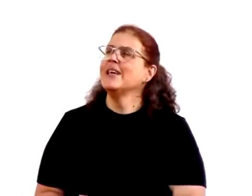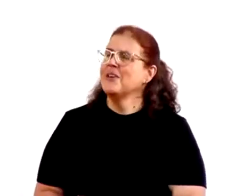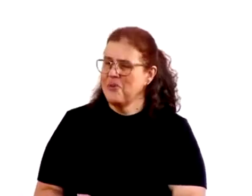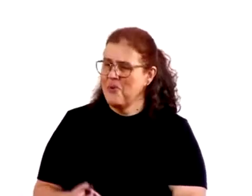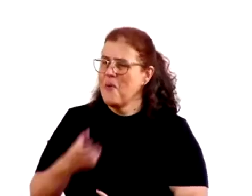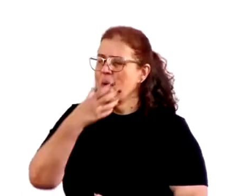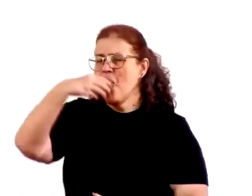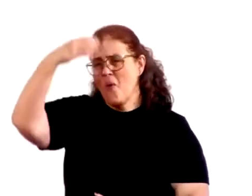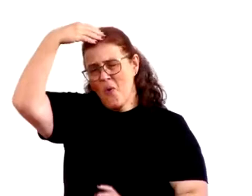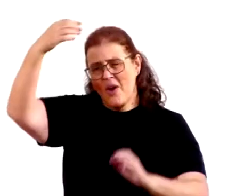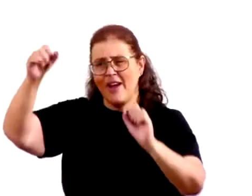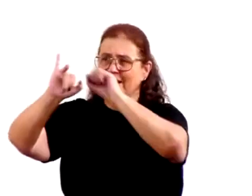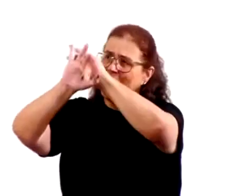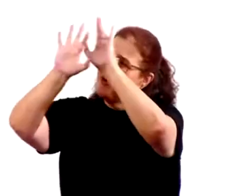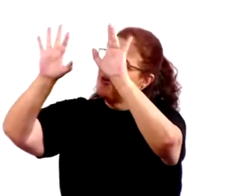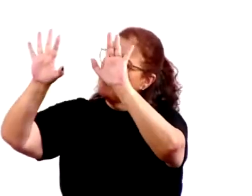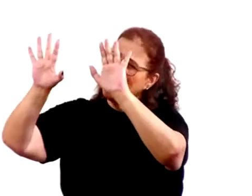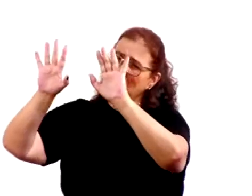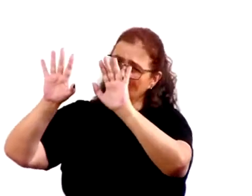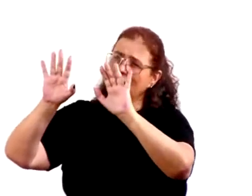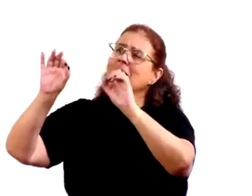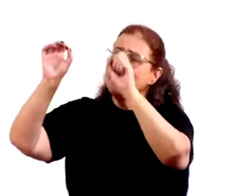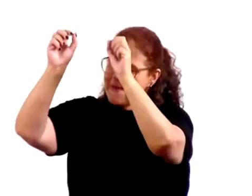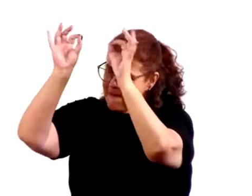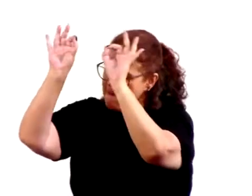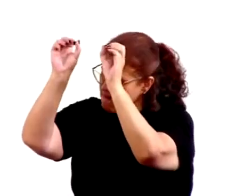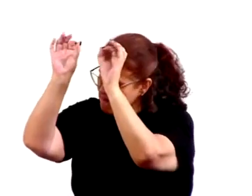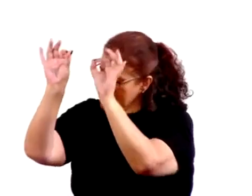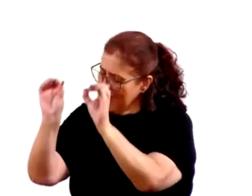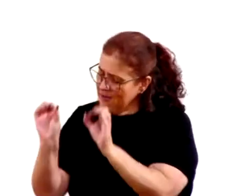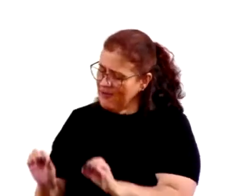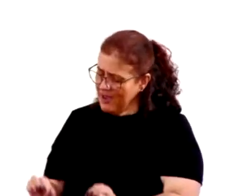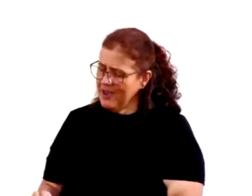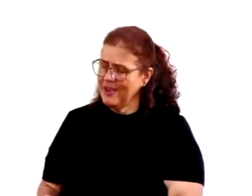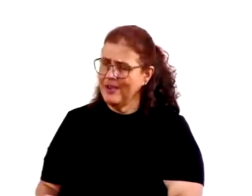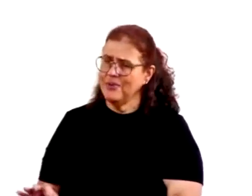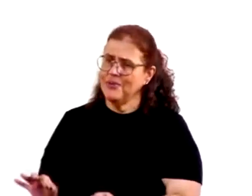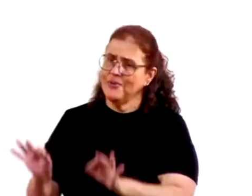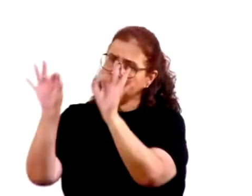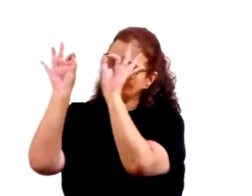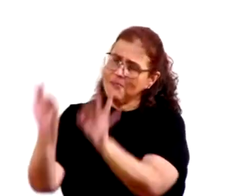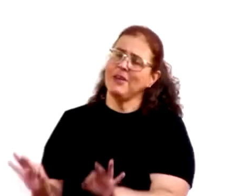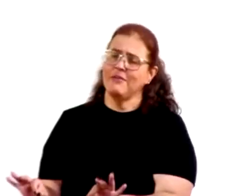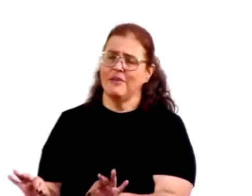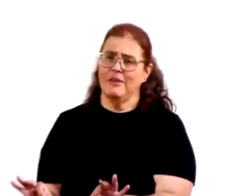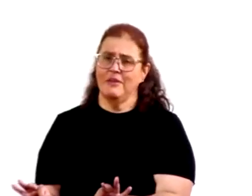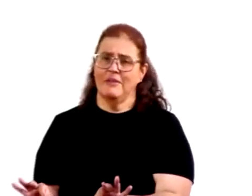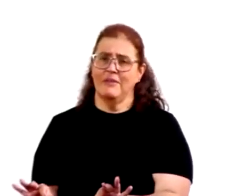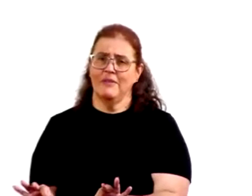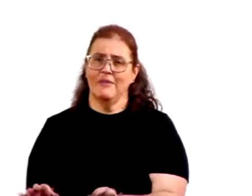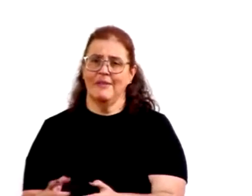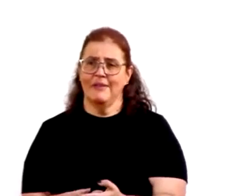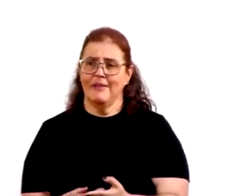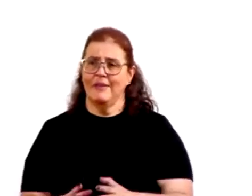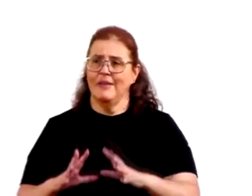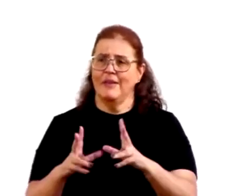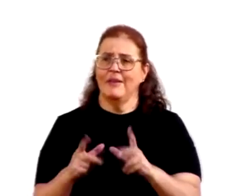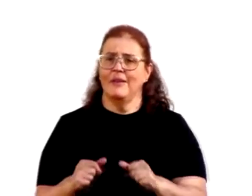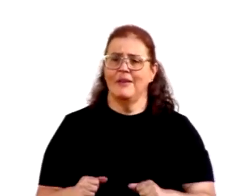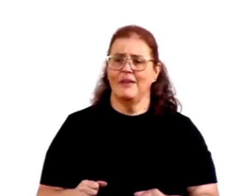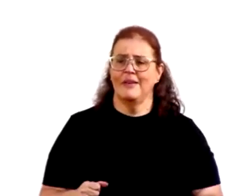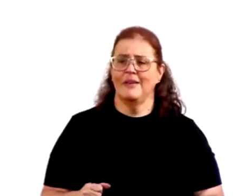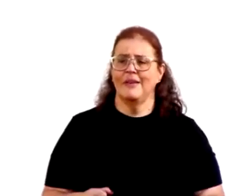como Rei perfeito. Os reis que tipificaram o Rei da Glória foram bons, uns foram